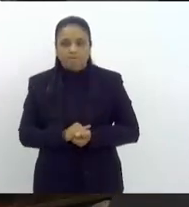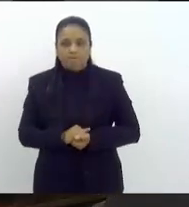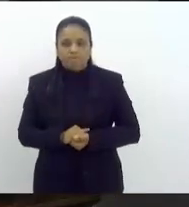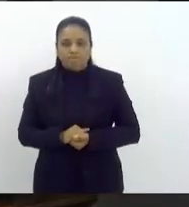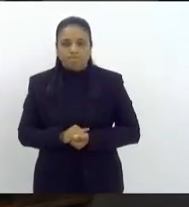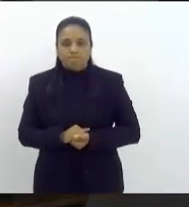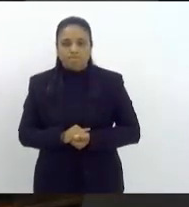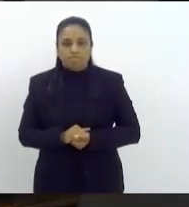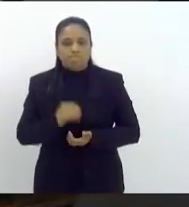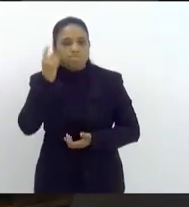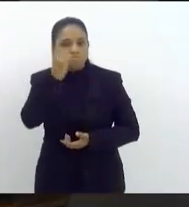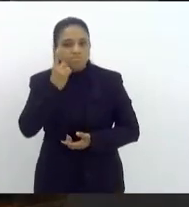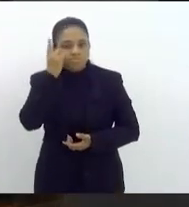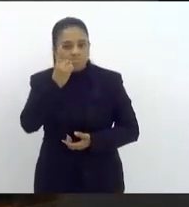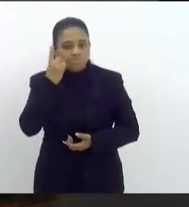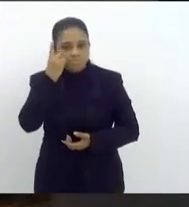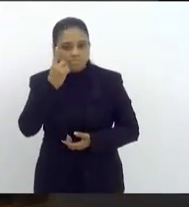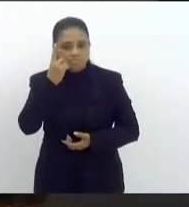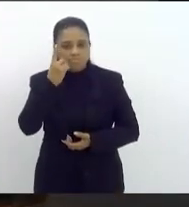deputada